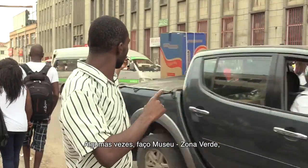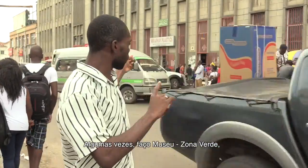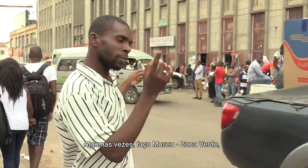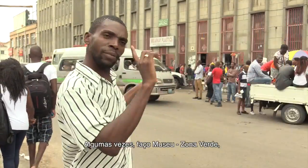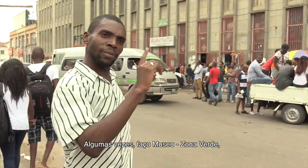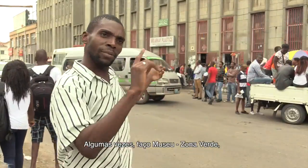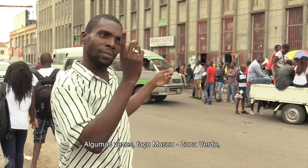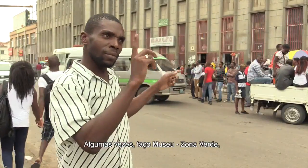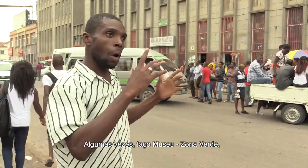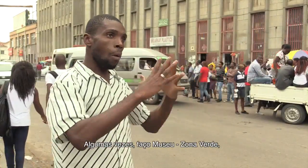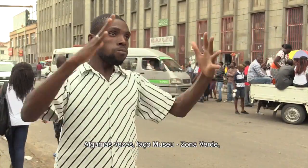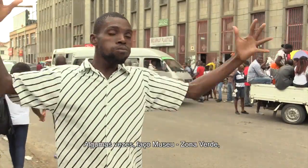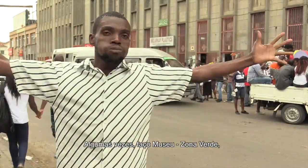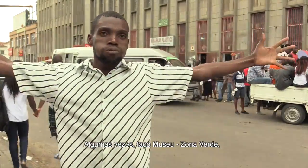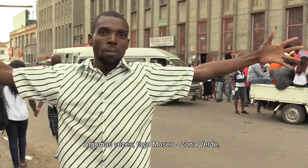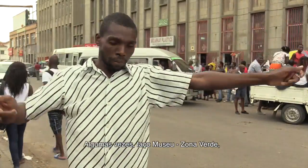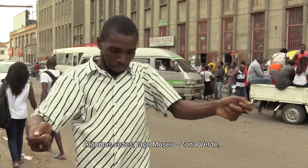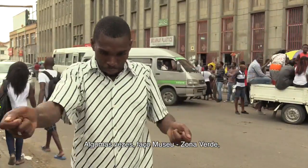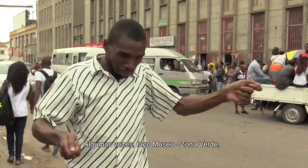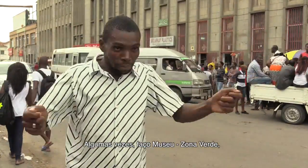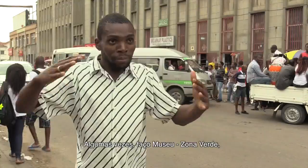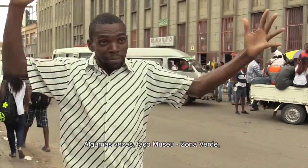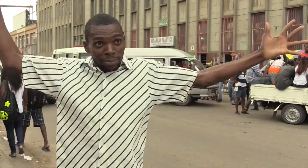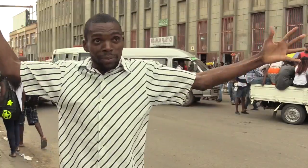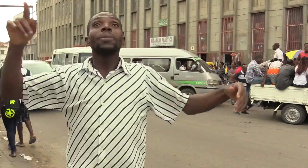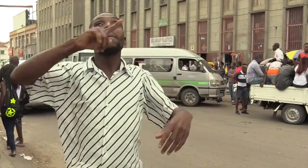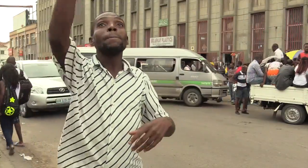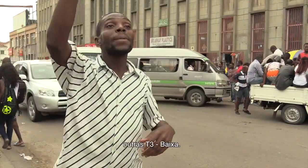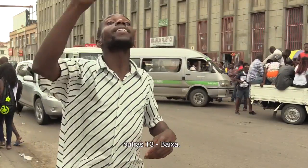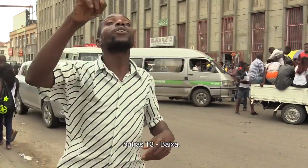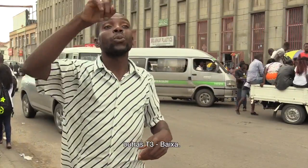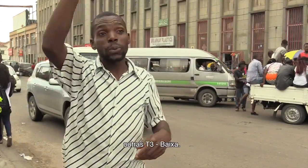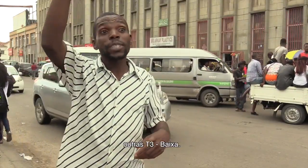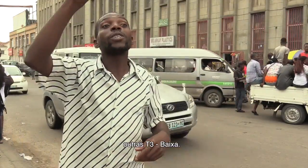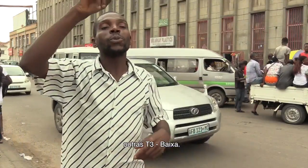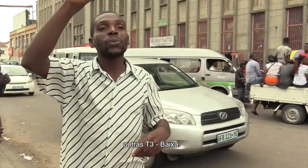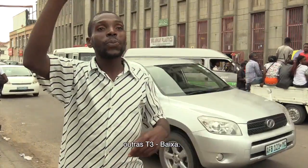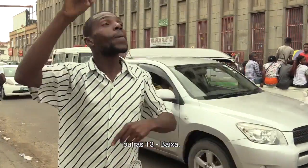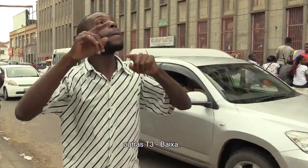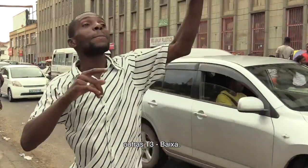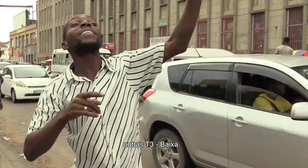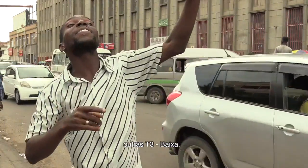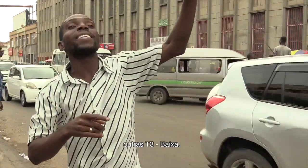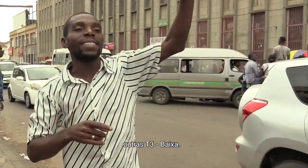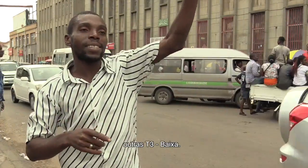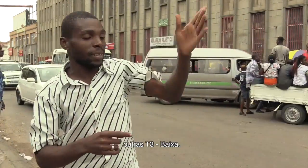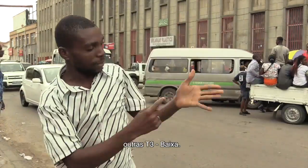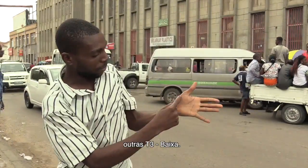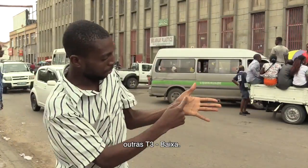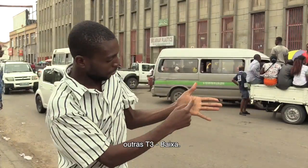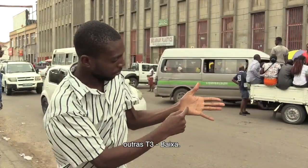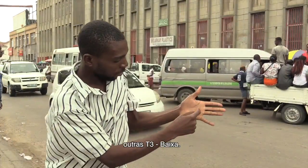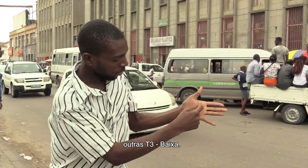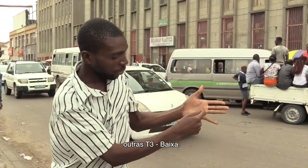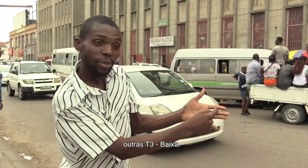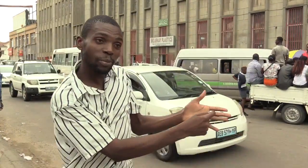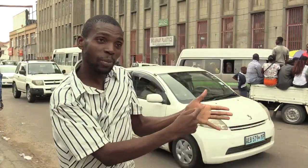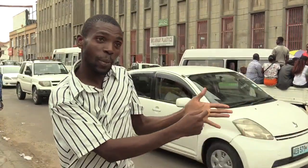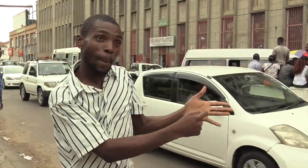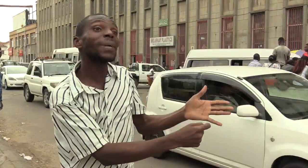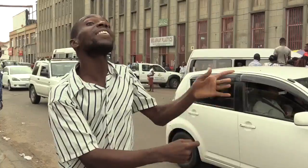Umas vezes faço museu Zona Verde, outras T3 Baixa.